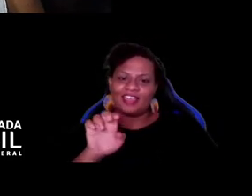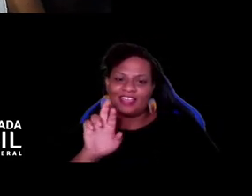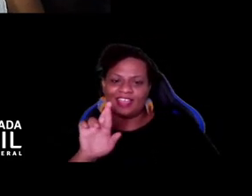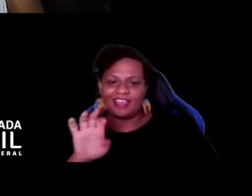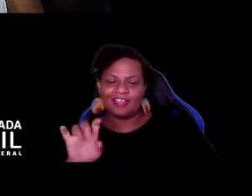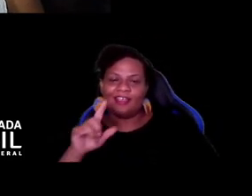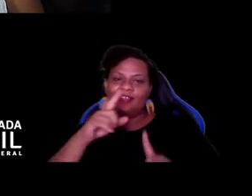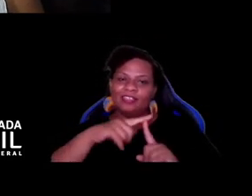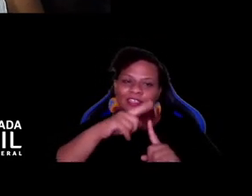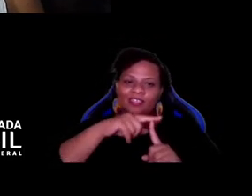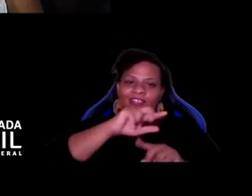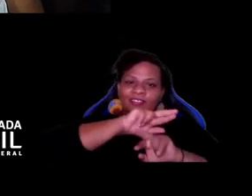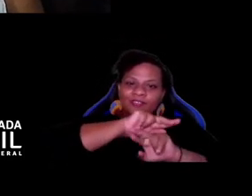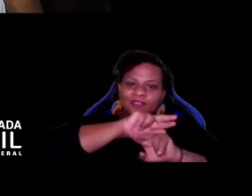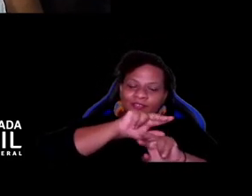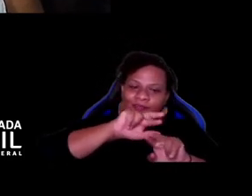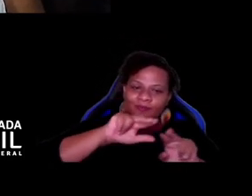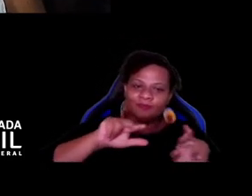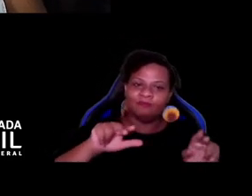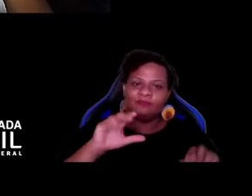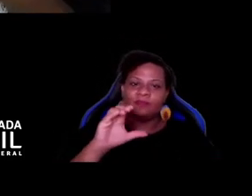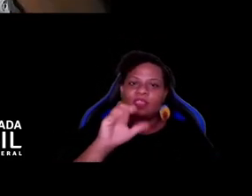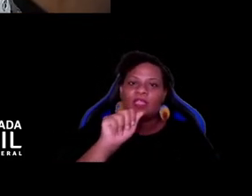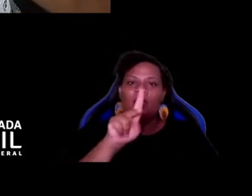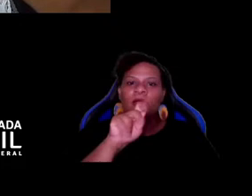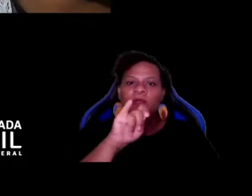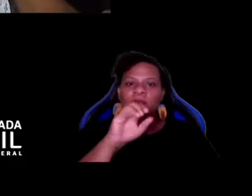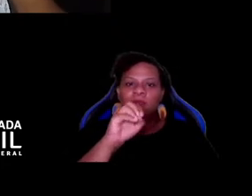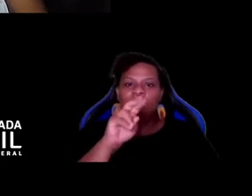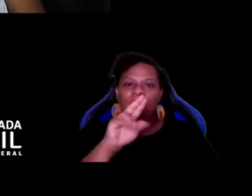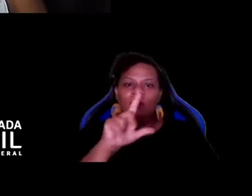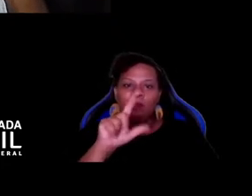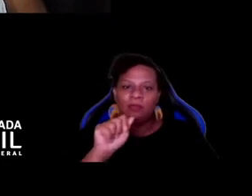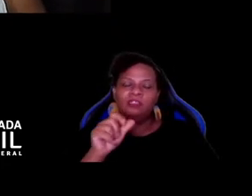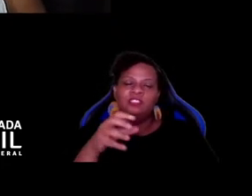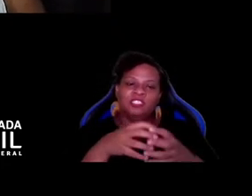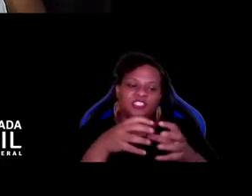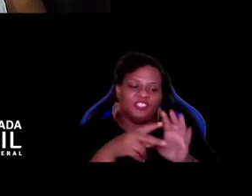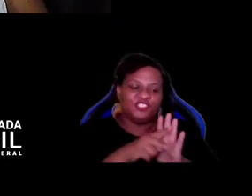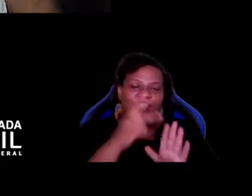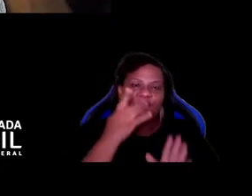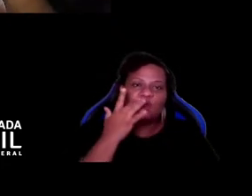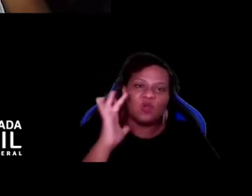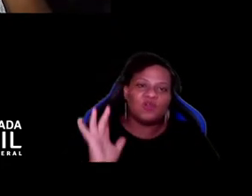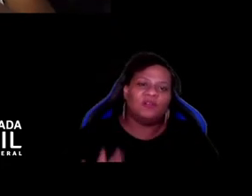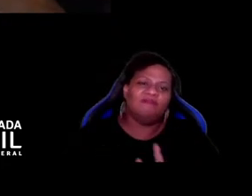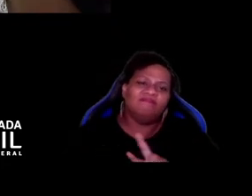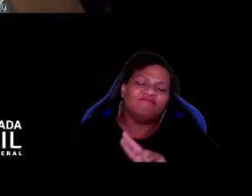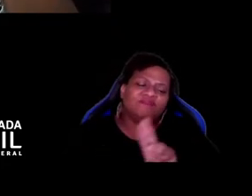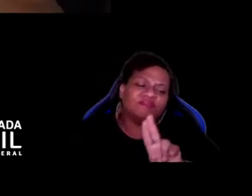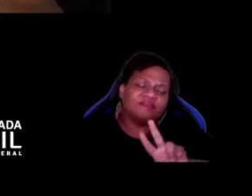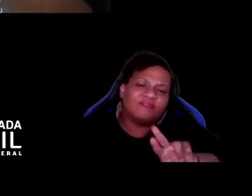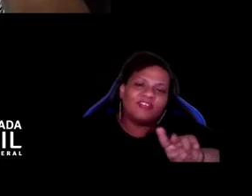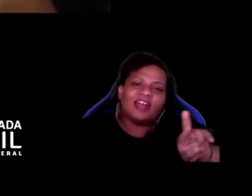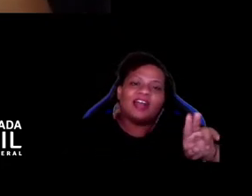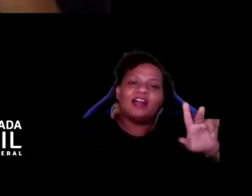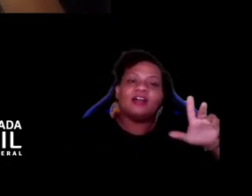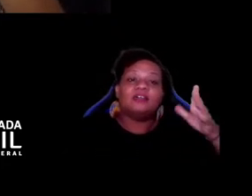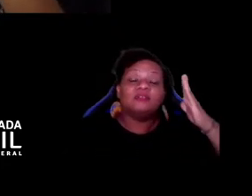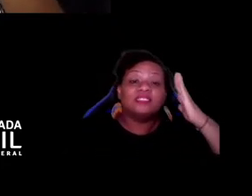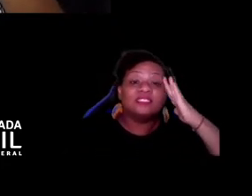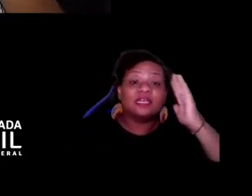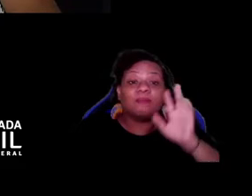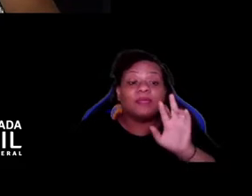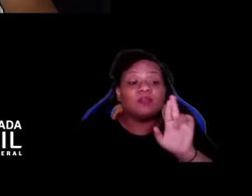tocar um cabiula, o congo de ouro, o barravento, sabendo aonde é